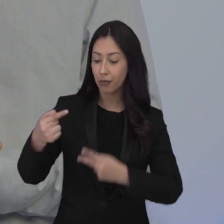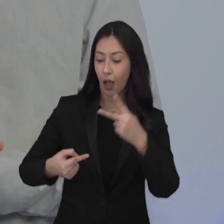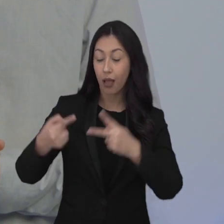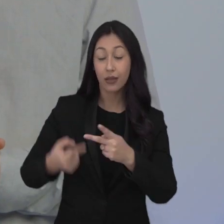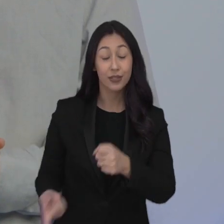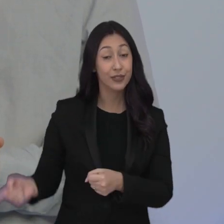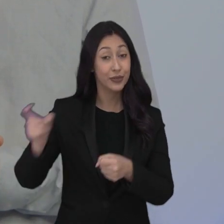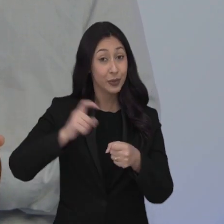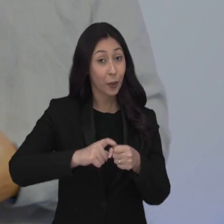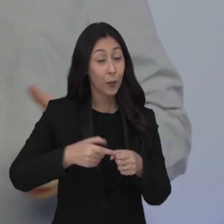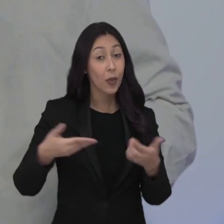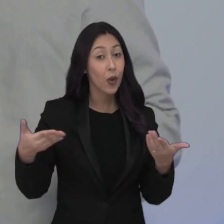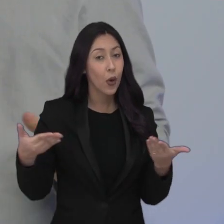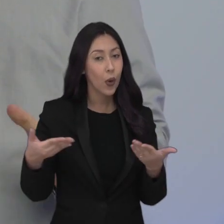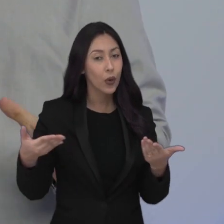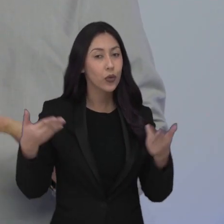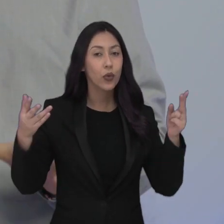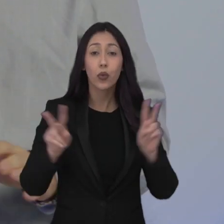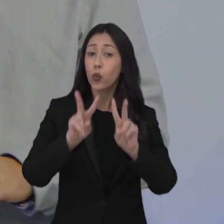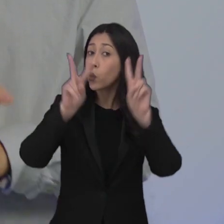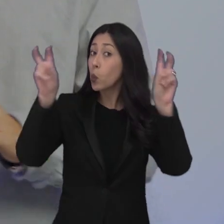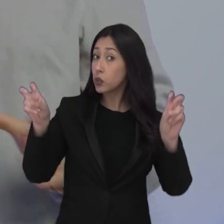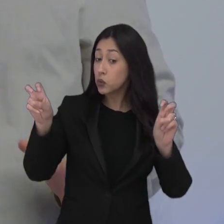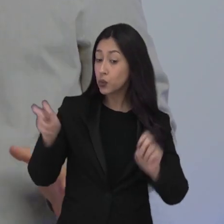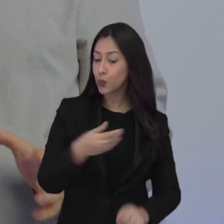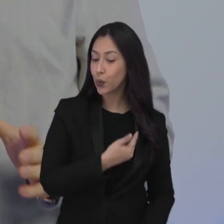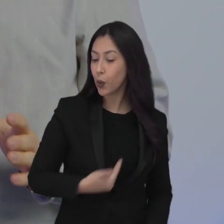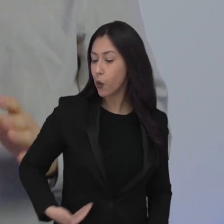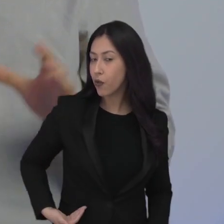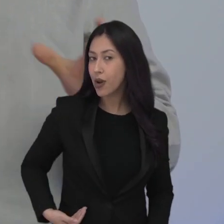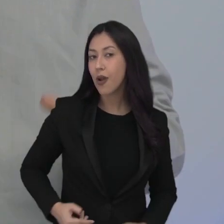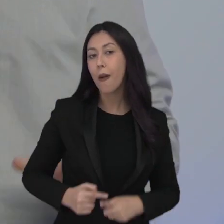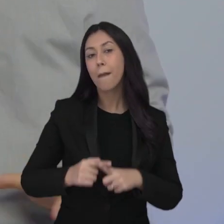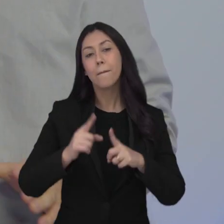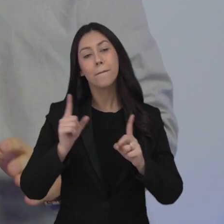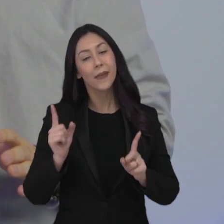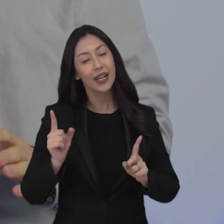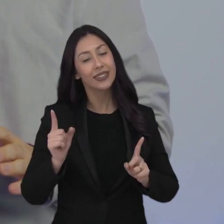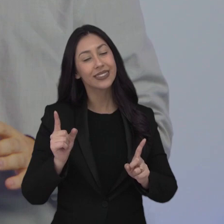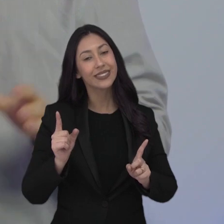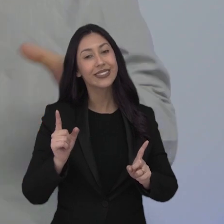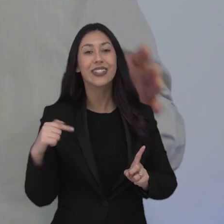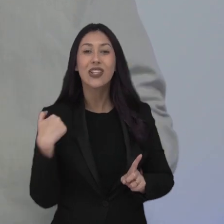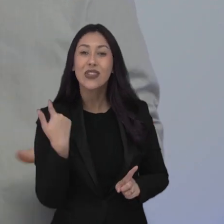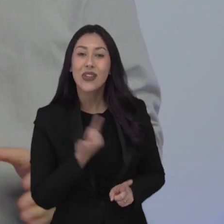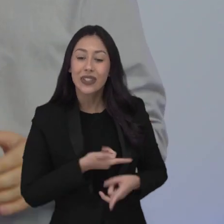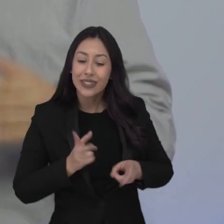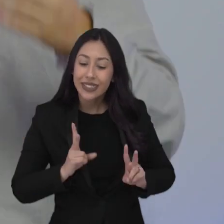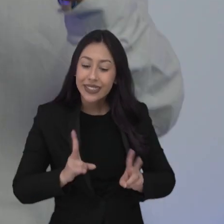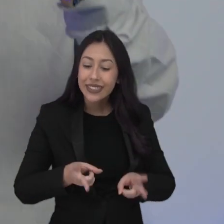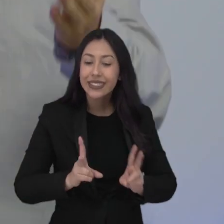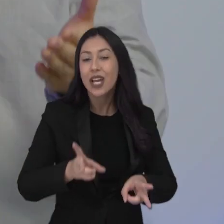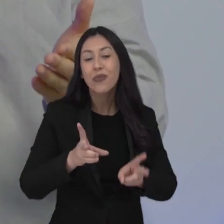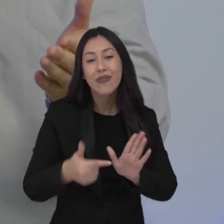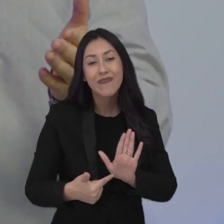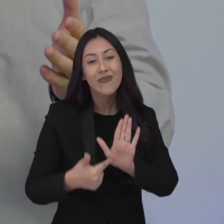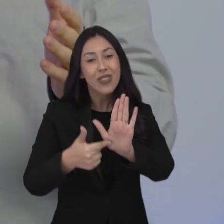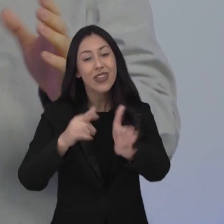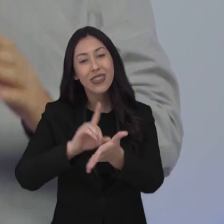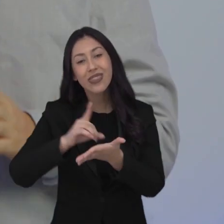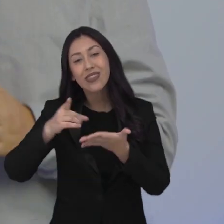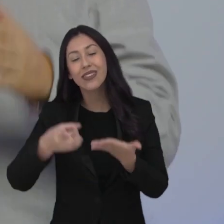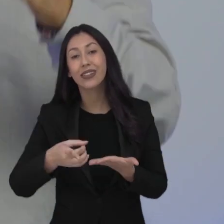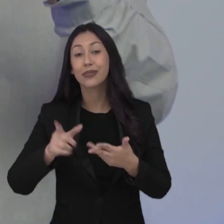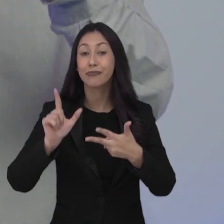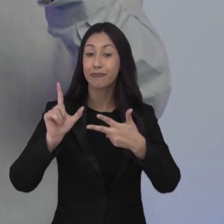Sobre política de volta, hoje o nosso tema é o governo central, mas como de costume, a gente começa o terceiro bloco do programa